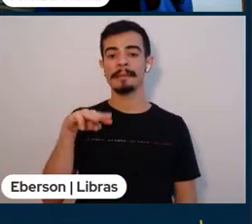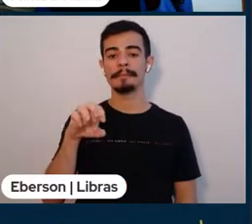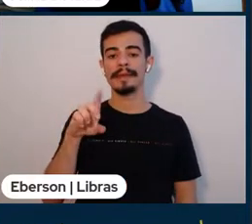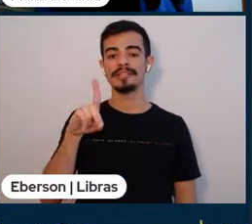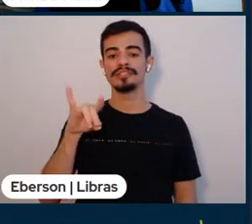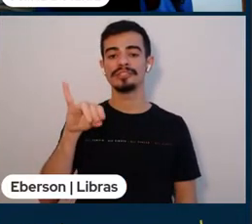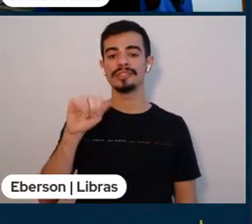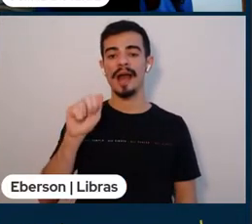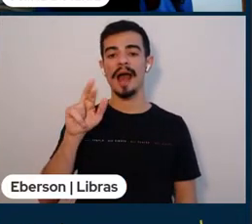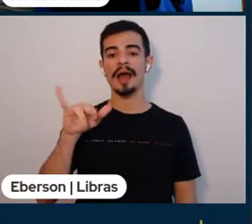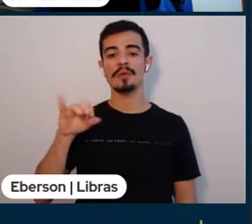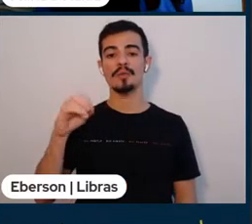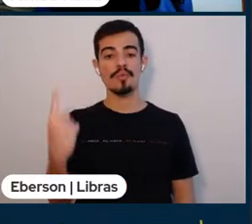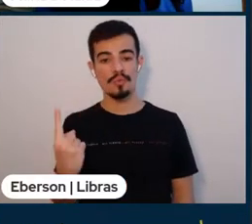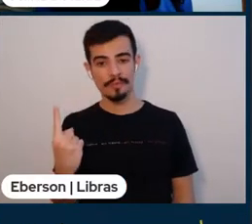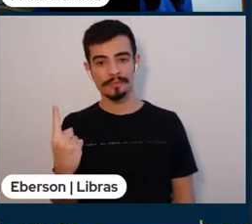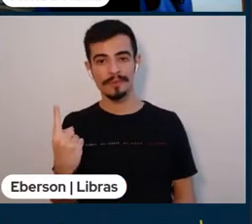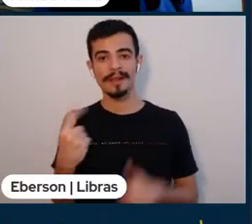sair do básico.